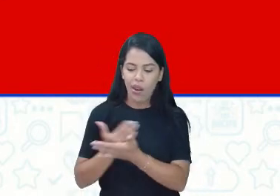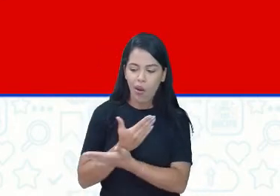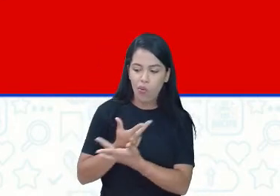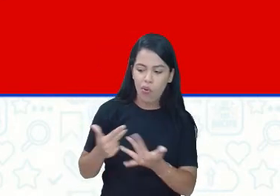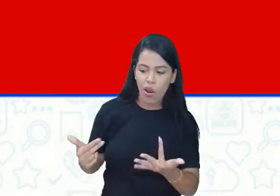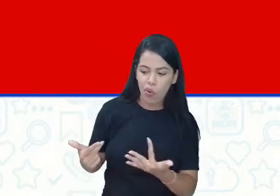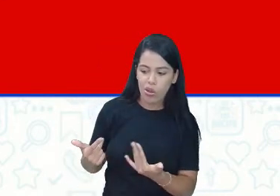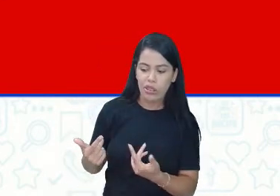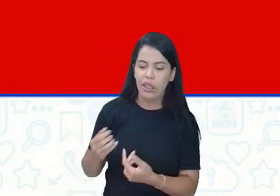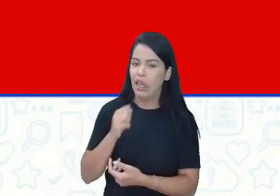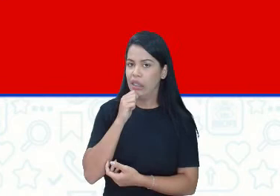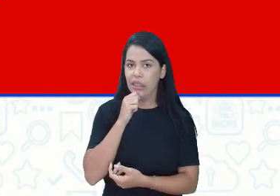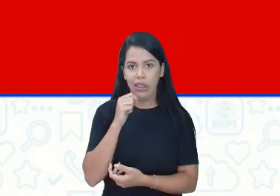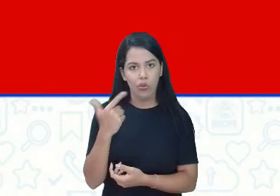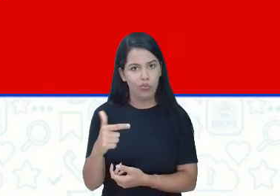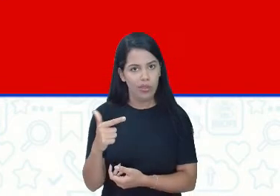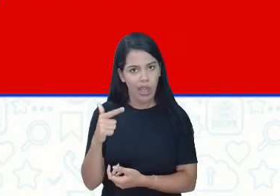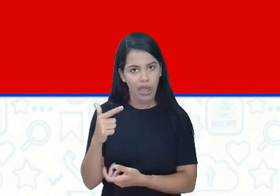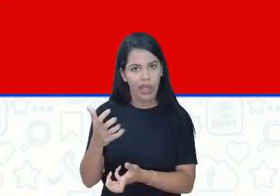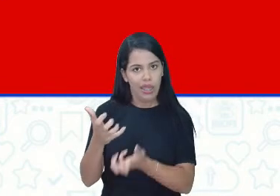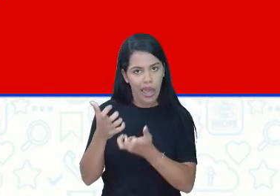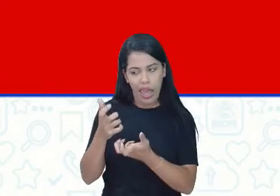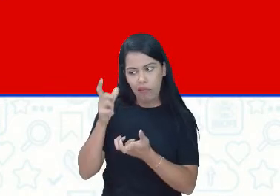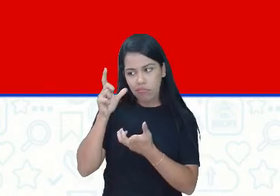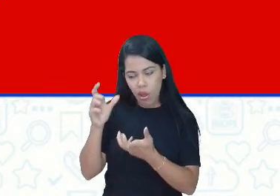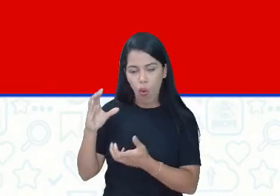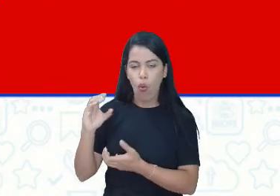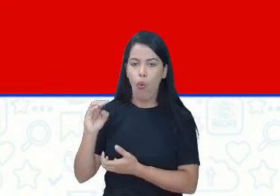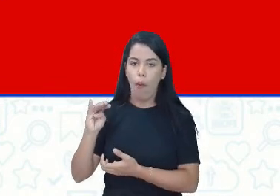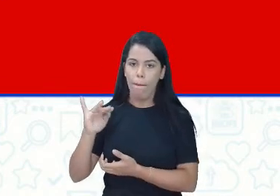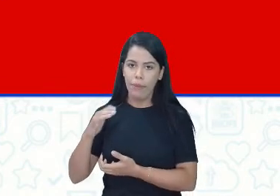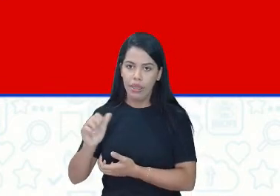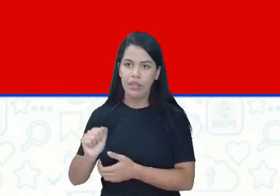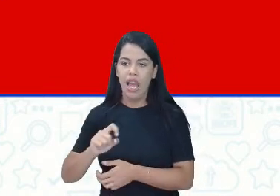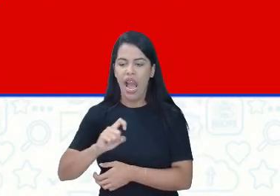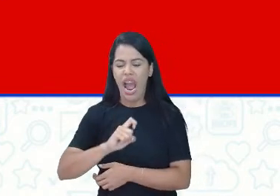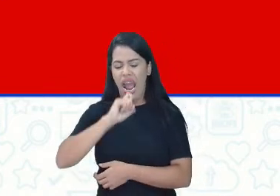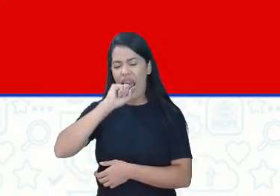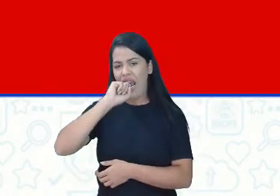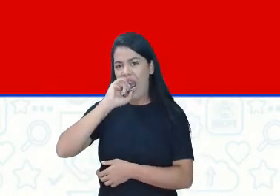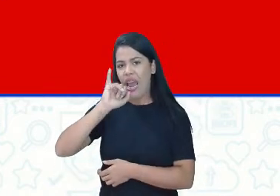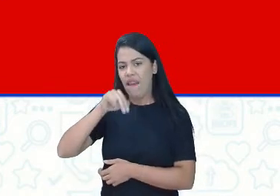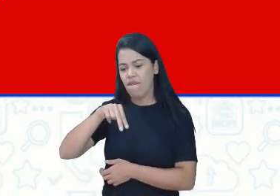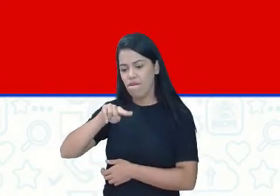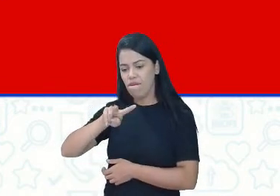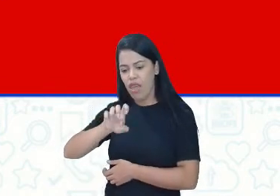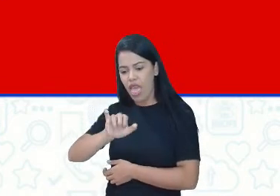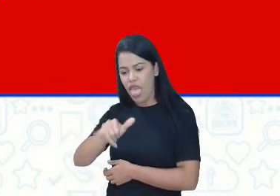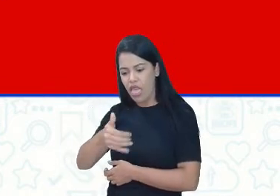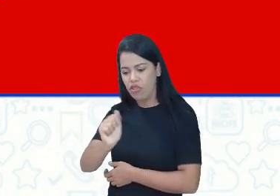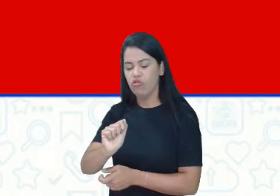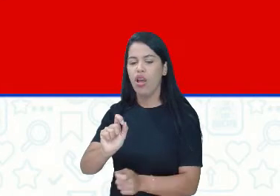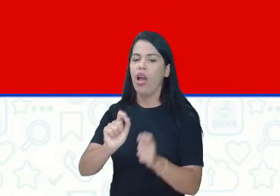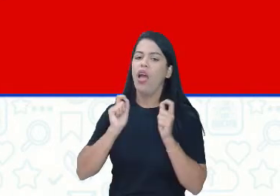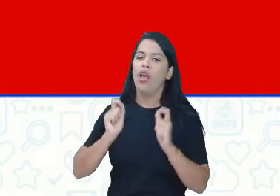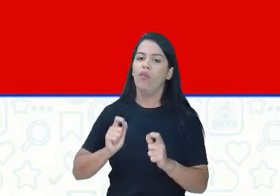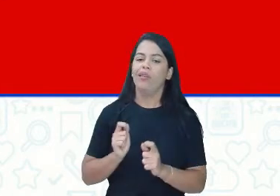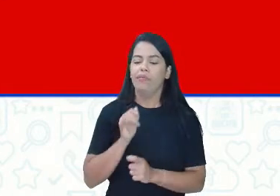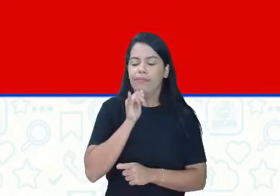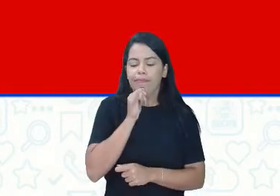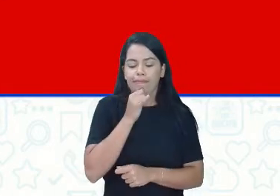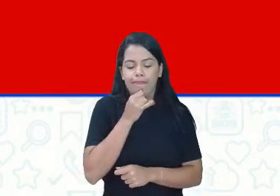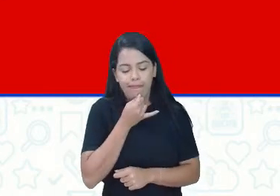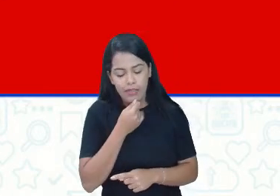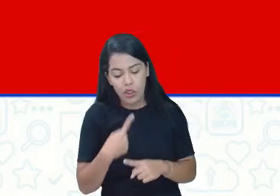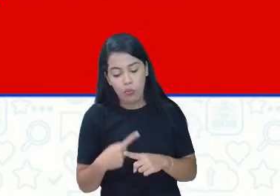aquilo muito, isso é cobiça. A inveja, mais do que o desejo do bem alheio, é a tristeza pelo fato de